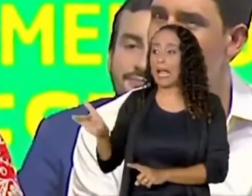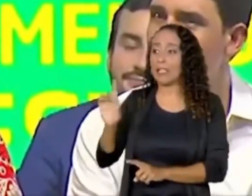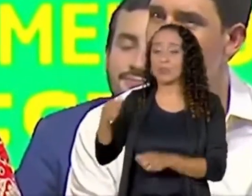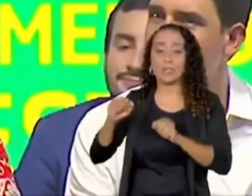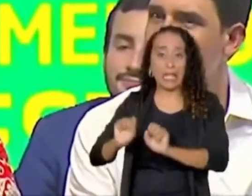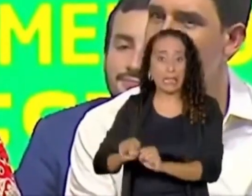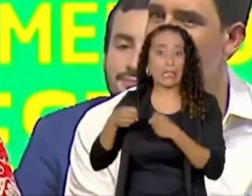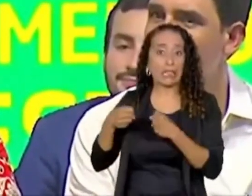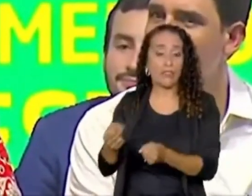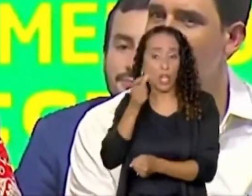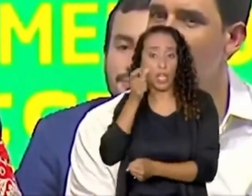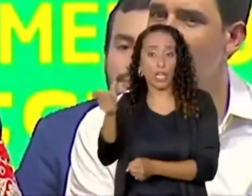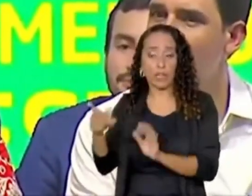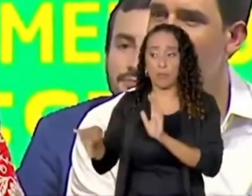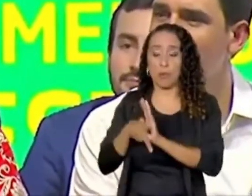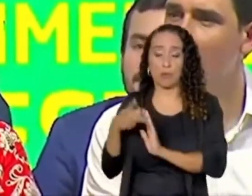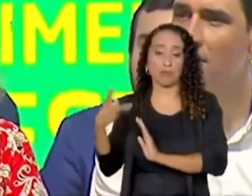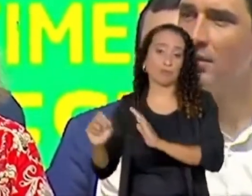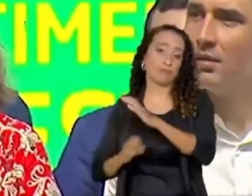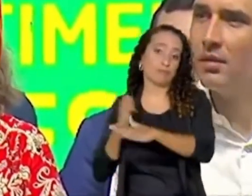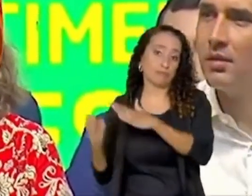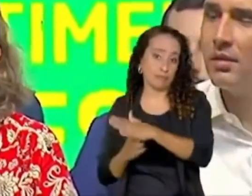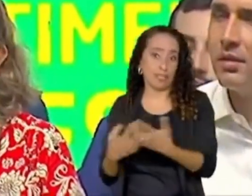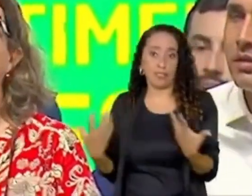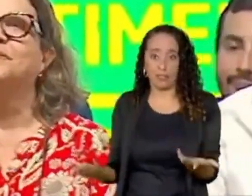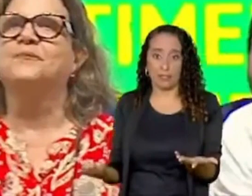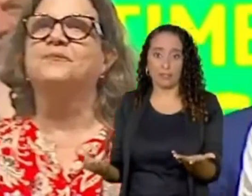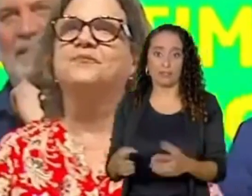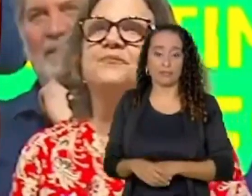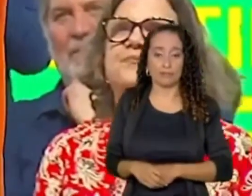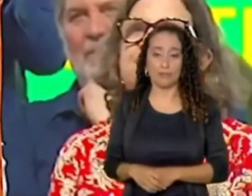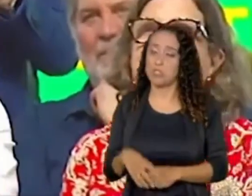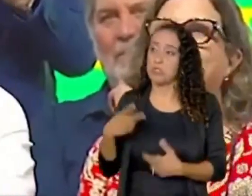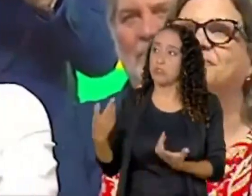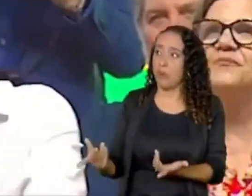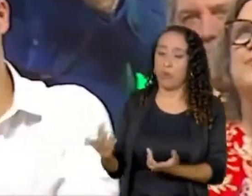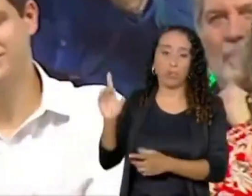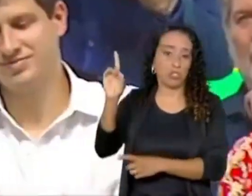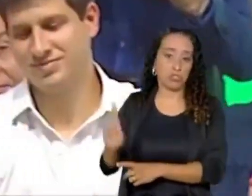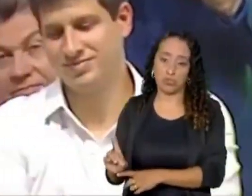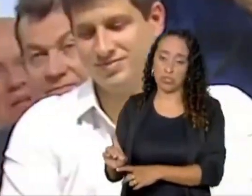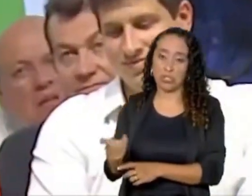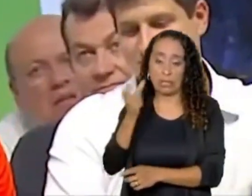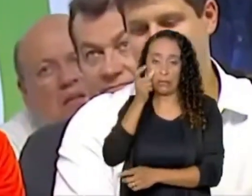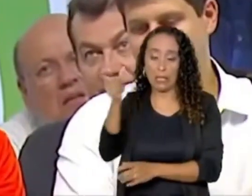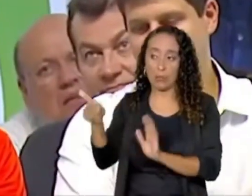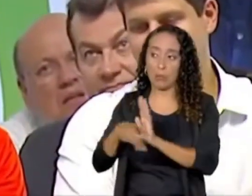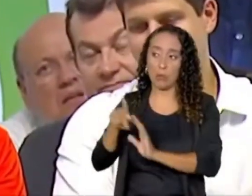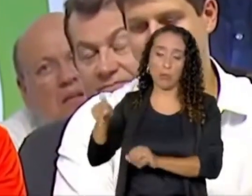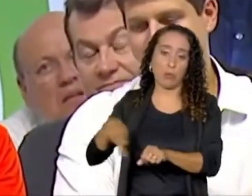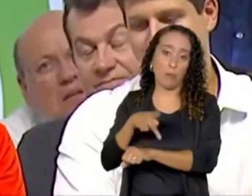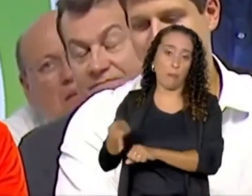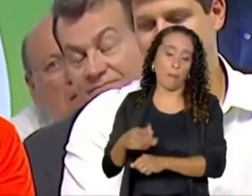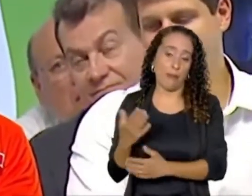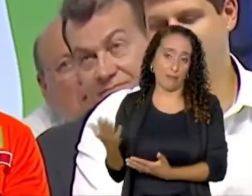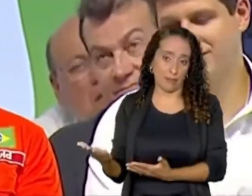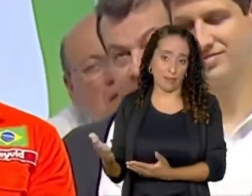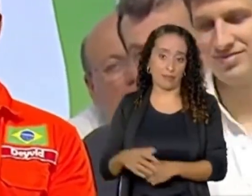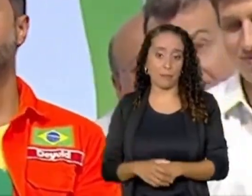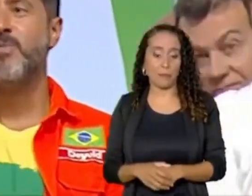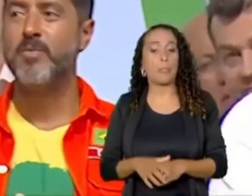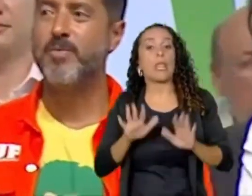defender os interesses da sua empresa, os interesses da sua diretoria e os interesses do país. O